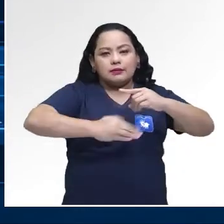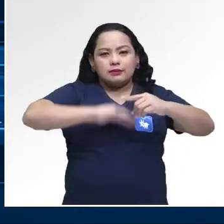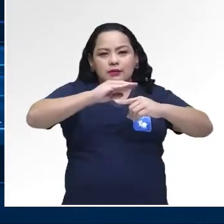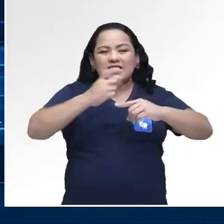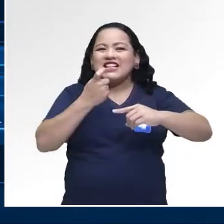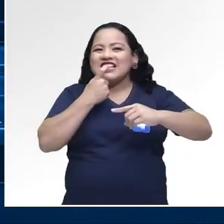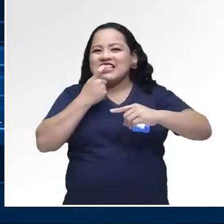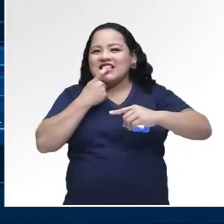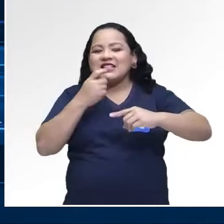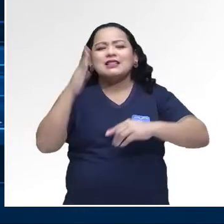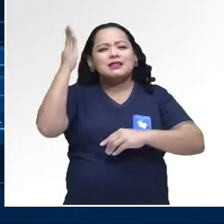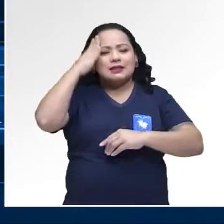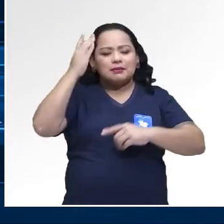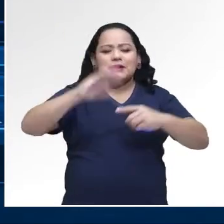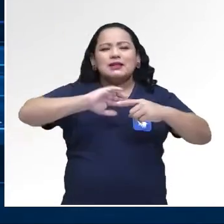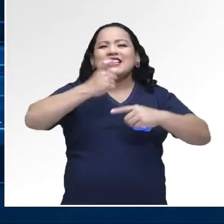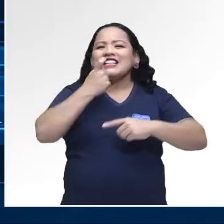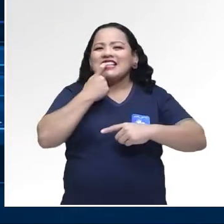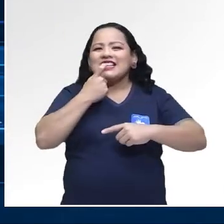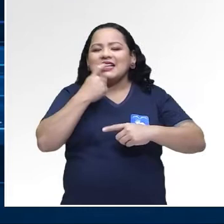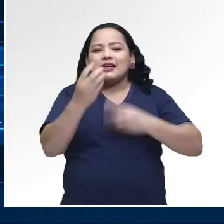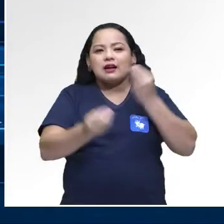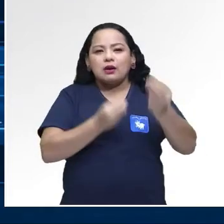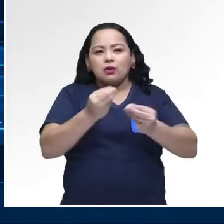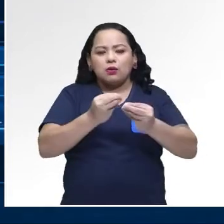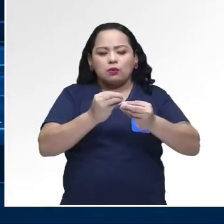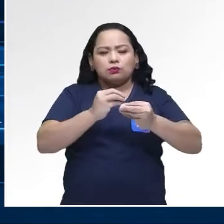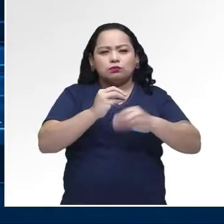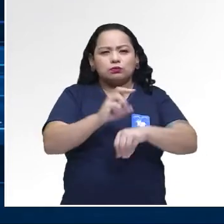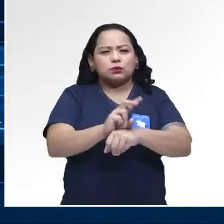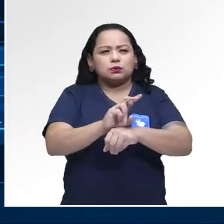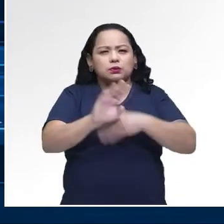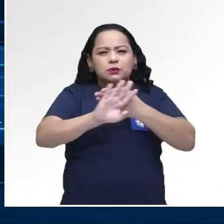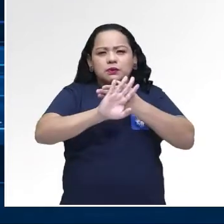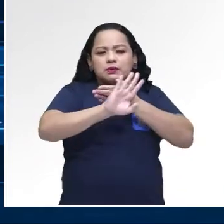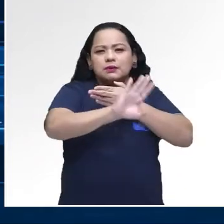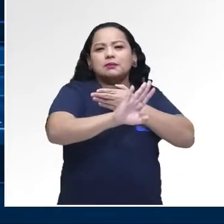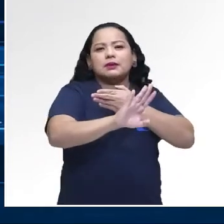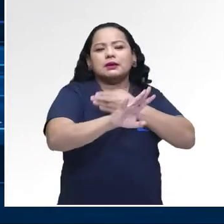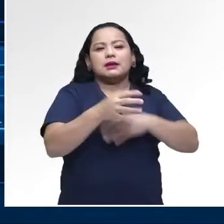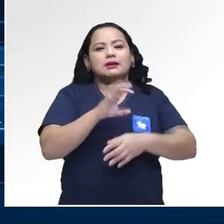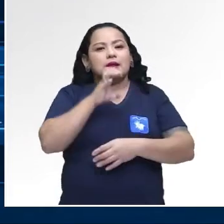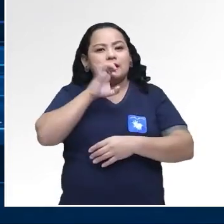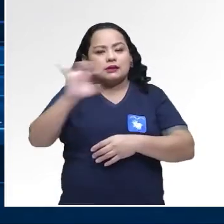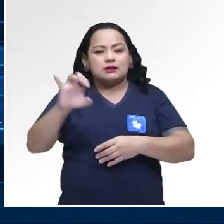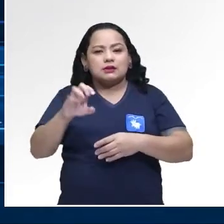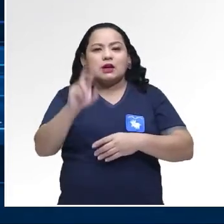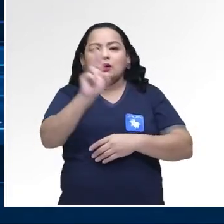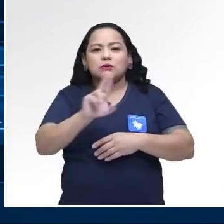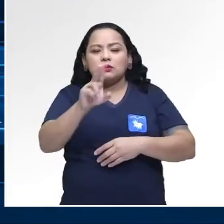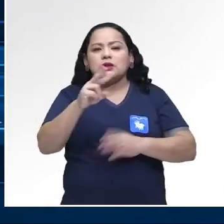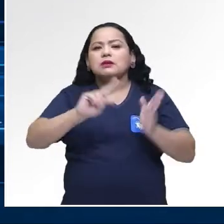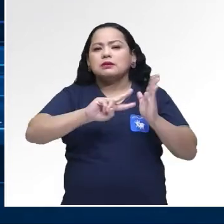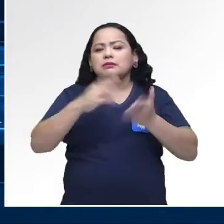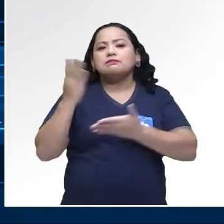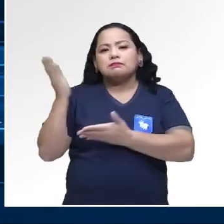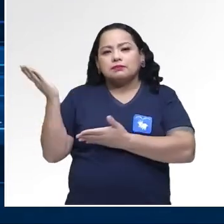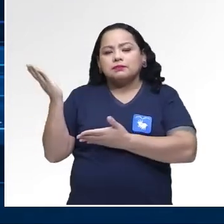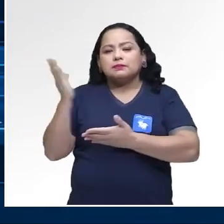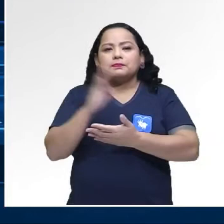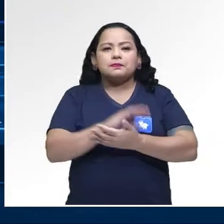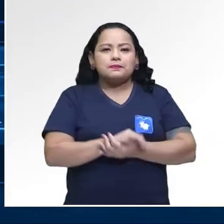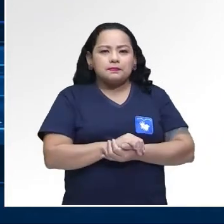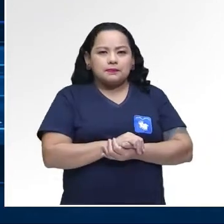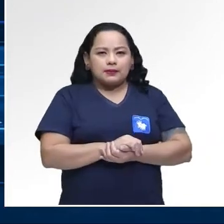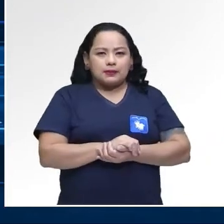já sabe que os plásticos, eles são isolantes, e aí ele é utilizado para esse sentido mesmo, tá?